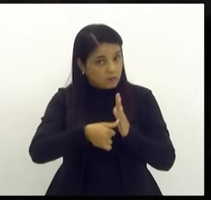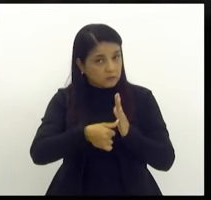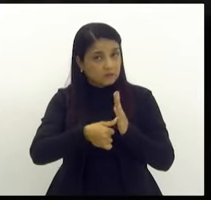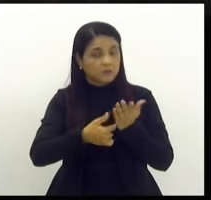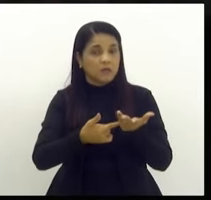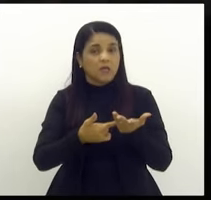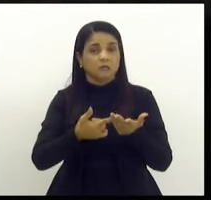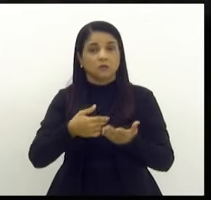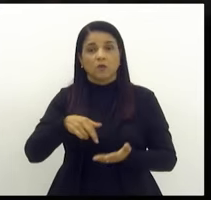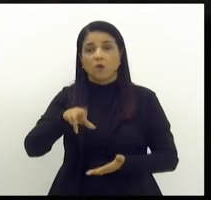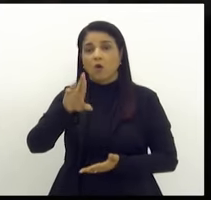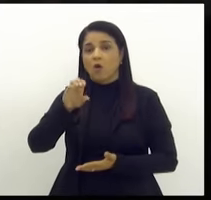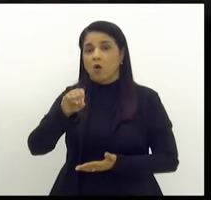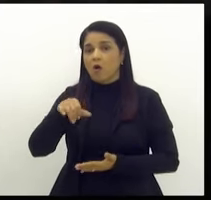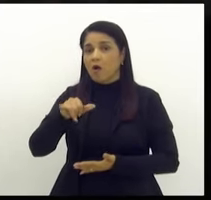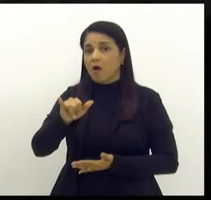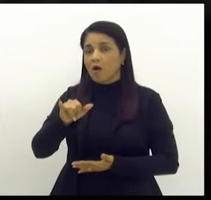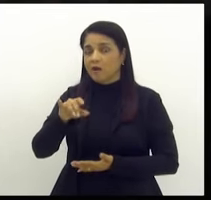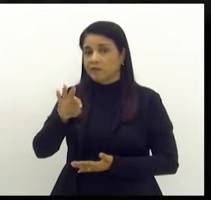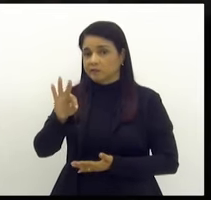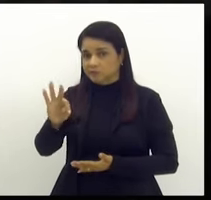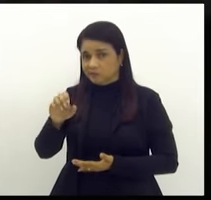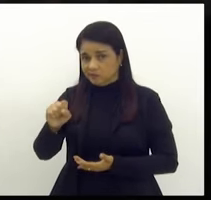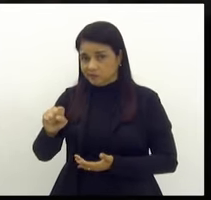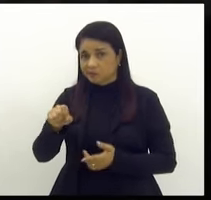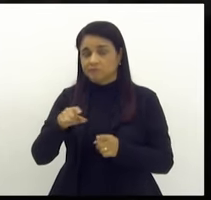de Roy participação especial